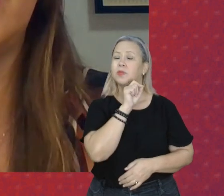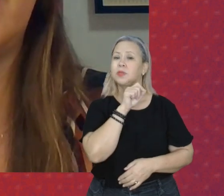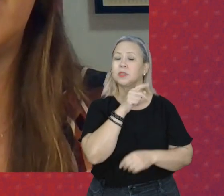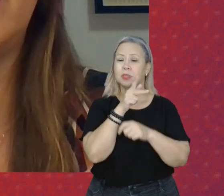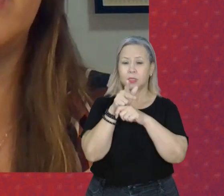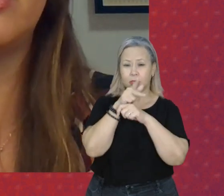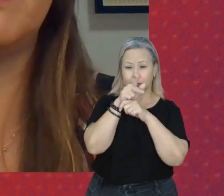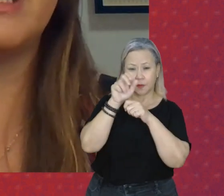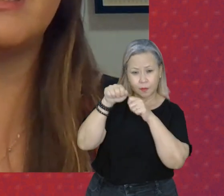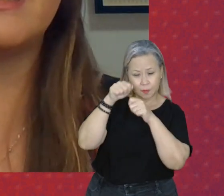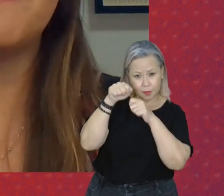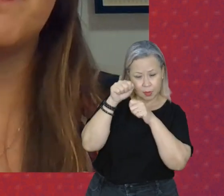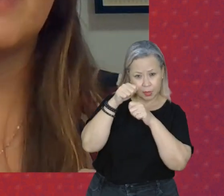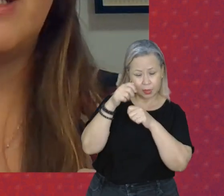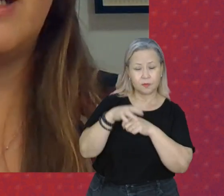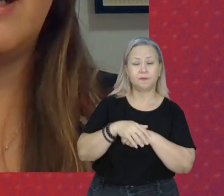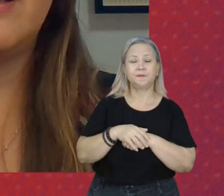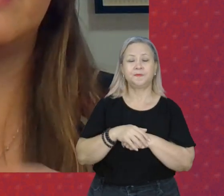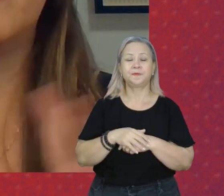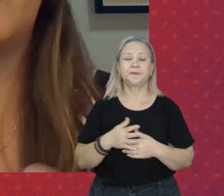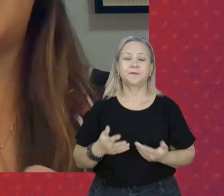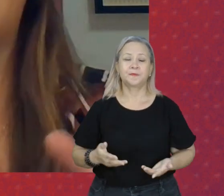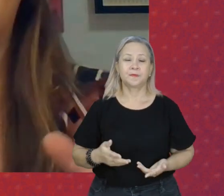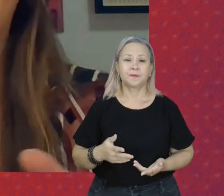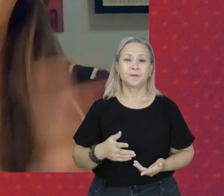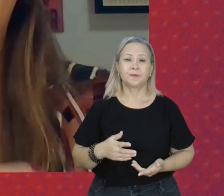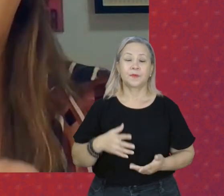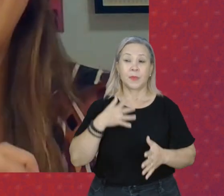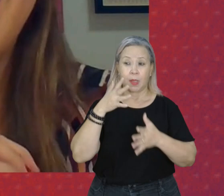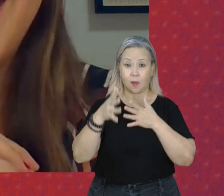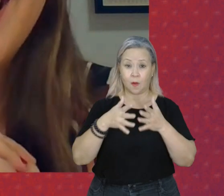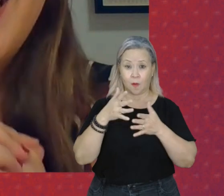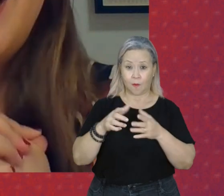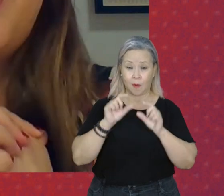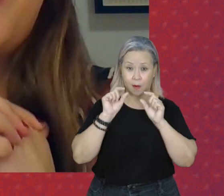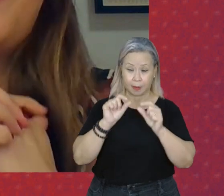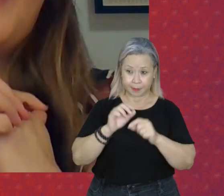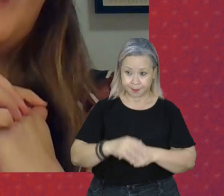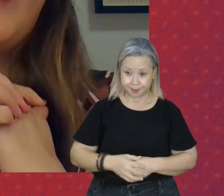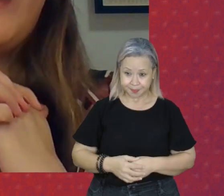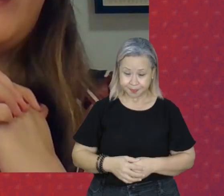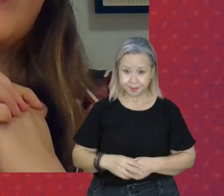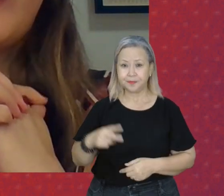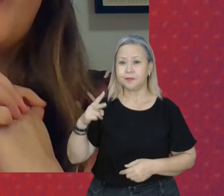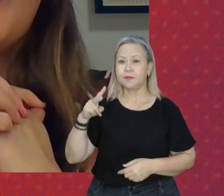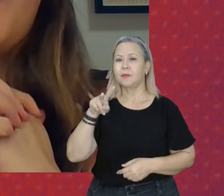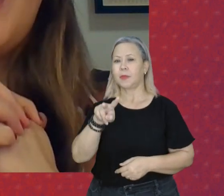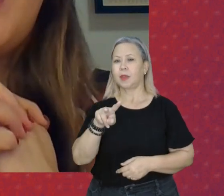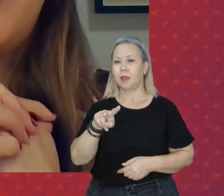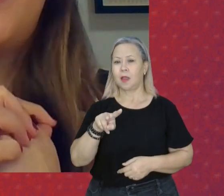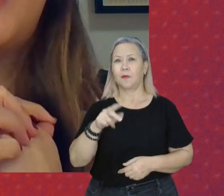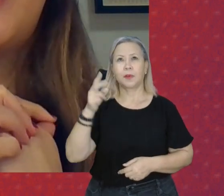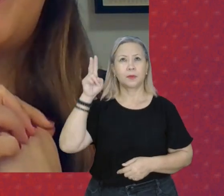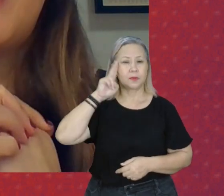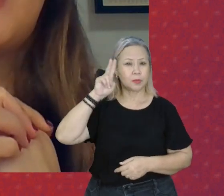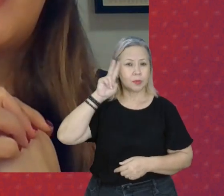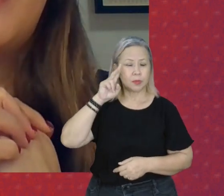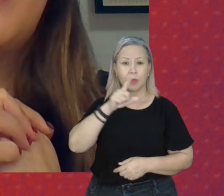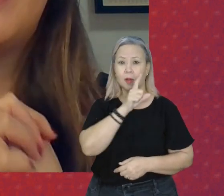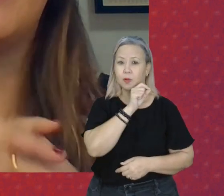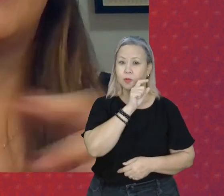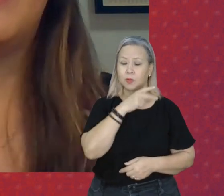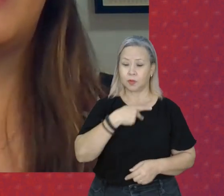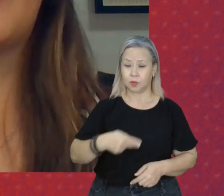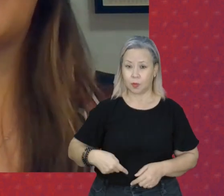eu estou gravando a aula hoje, mas então vou falar a data certa, né? Eu vi na segunda-feira no Twitter do